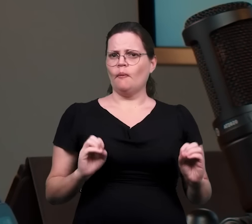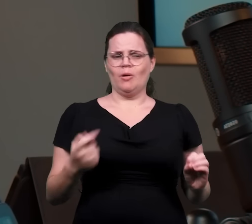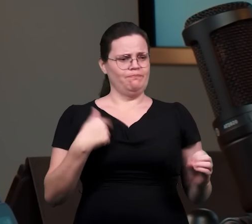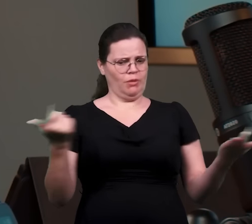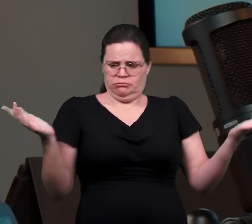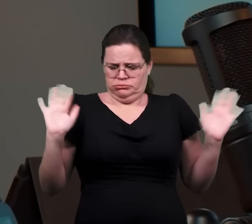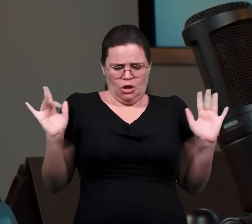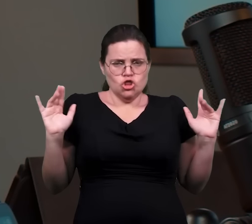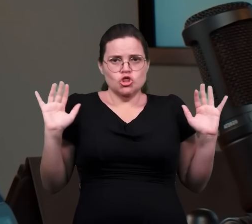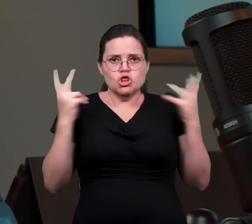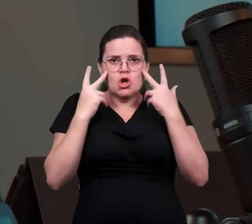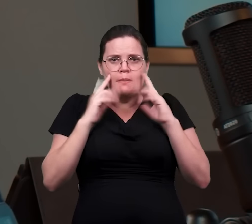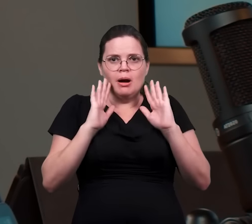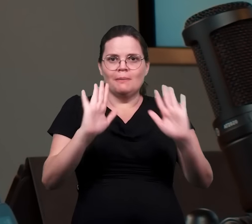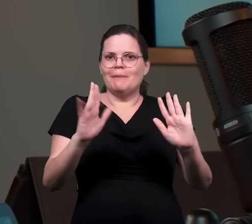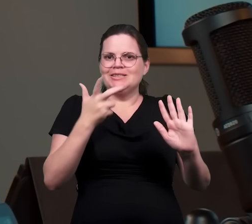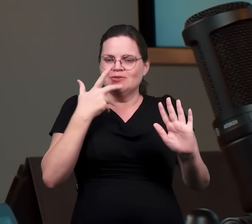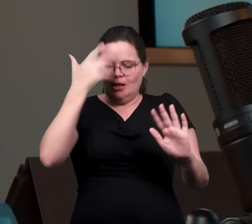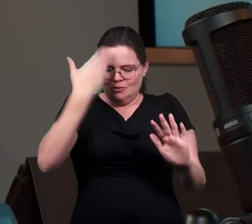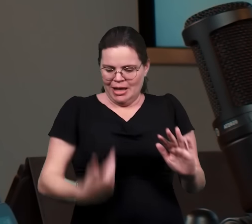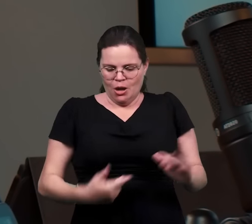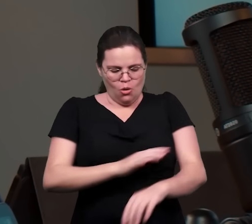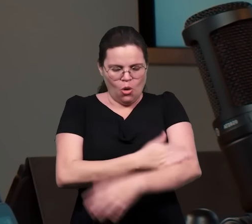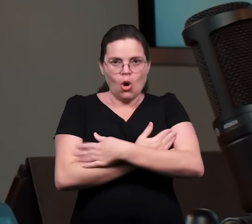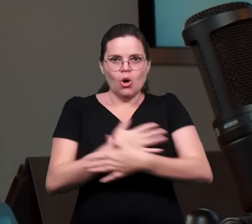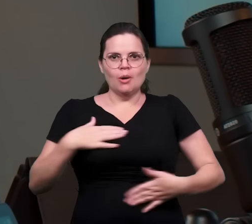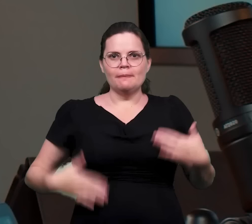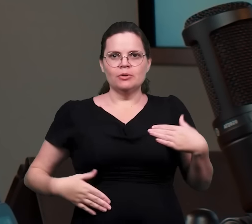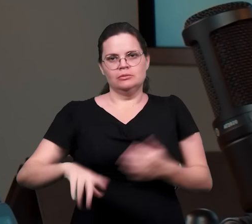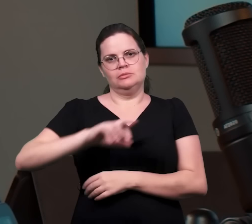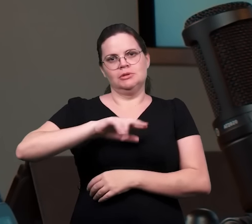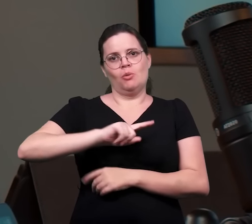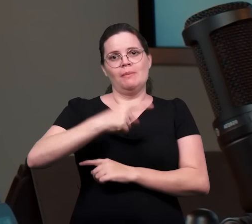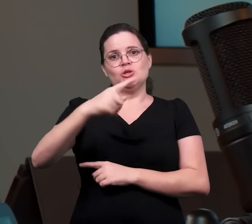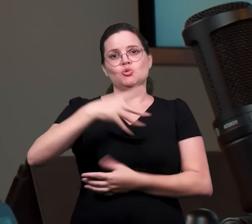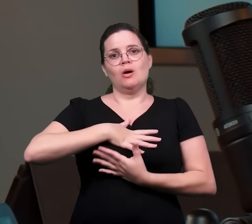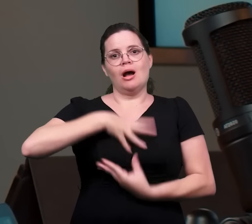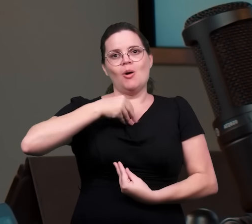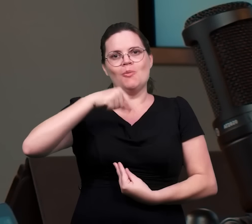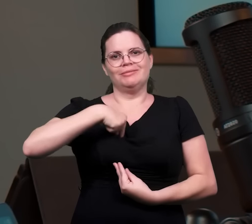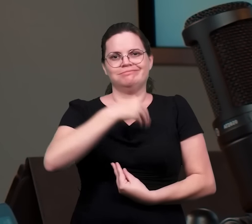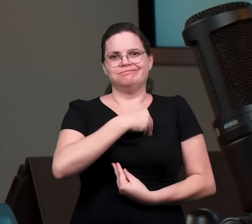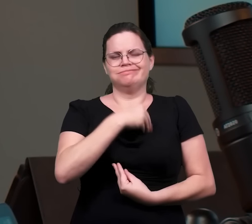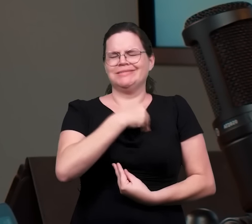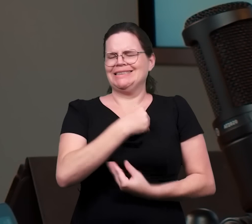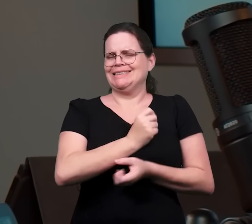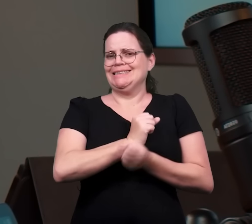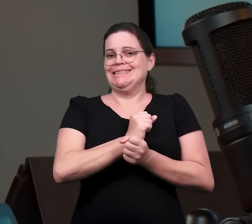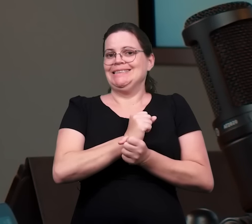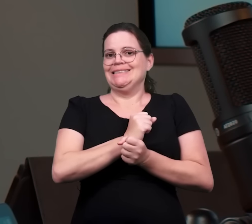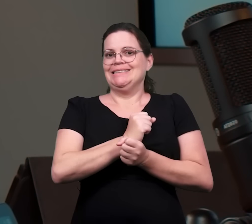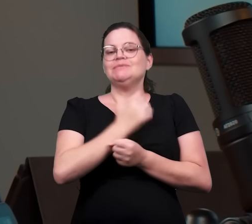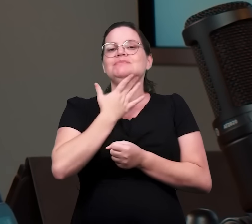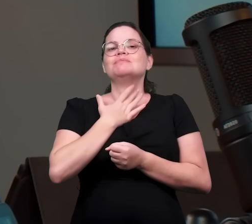nada. Mas nós estamos falando aqui da alma, né? A alma que tem sede de Deus, a alma, quando ela não está na